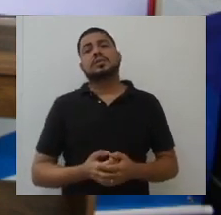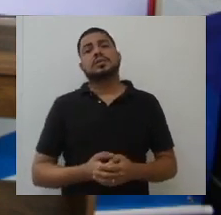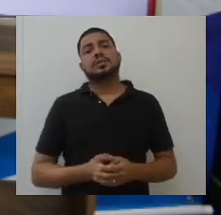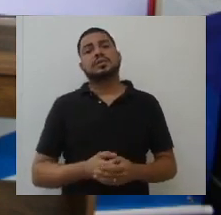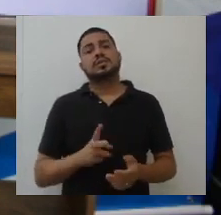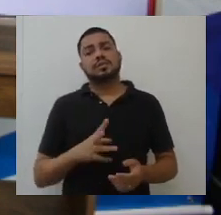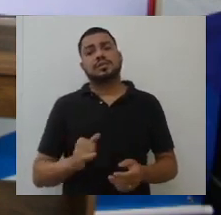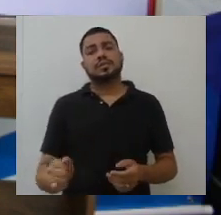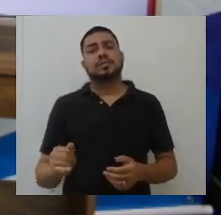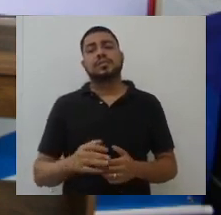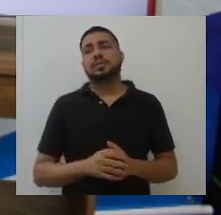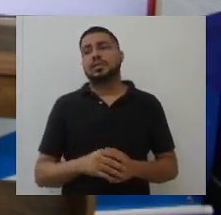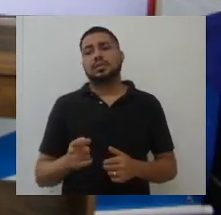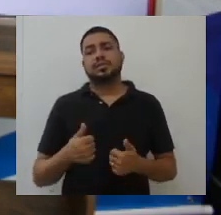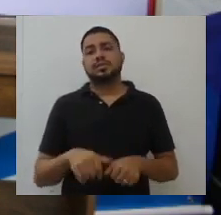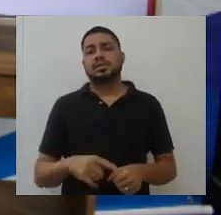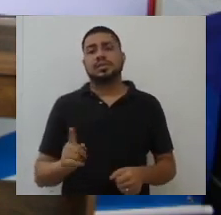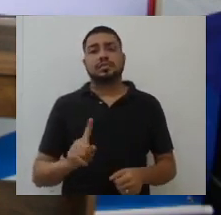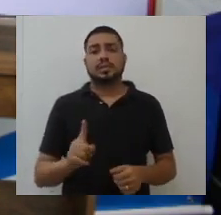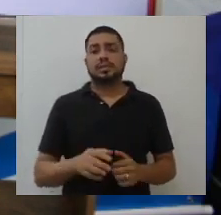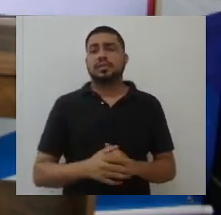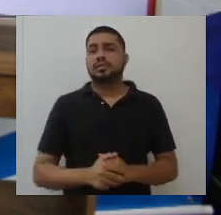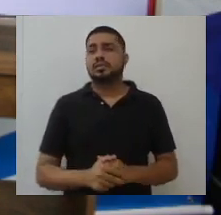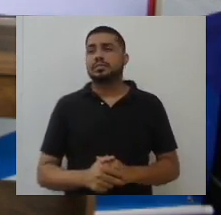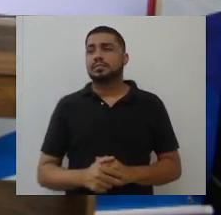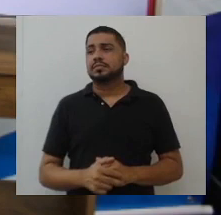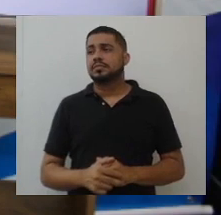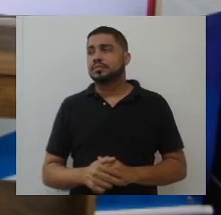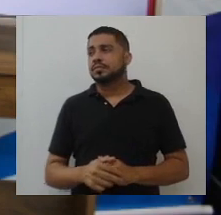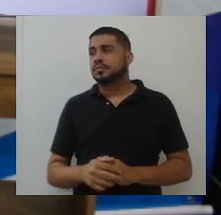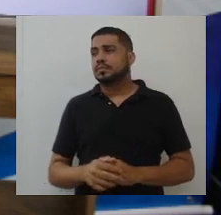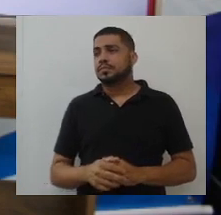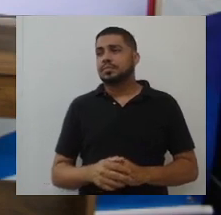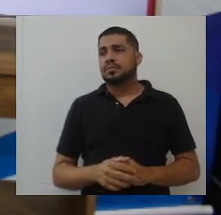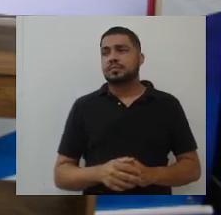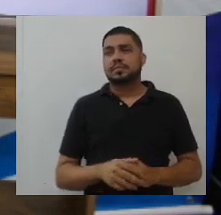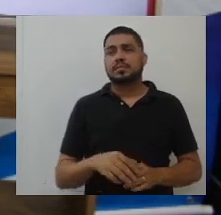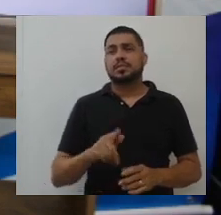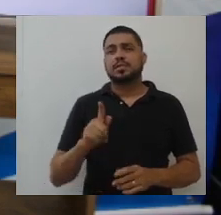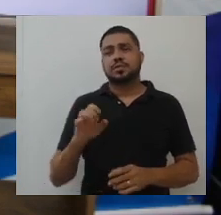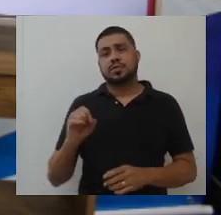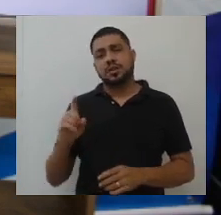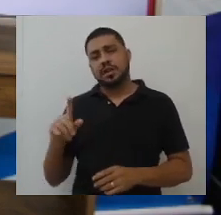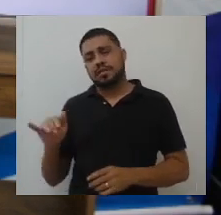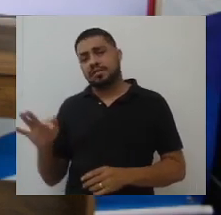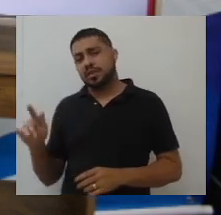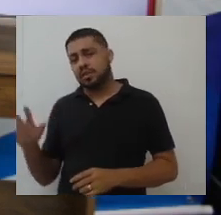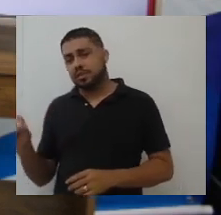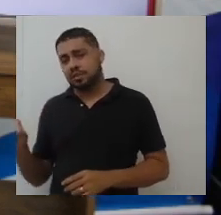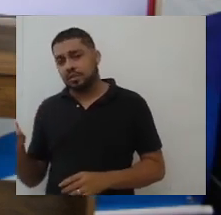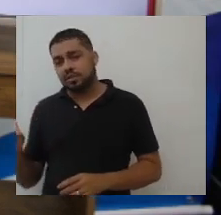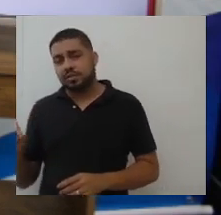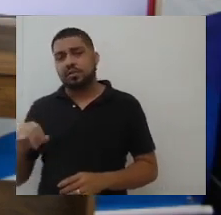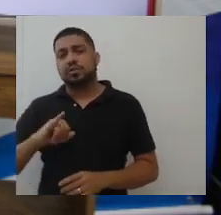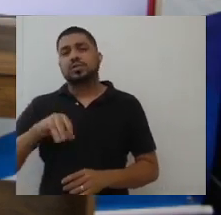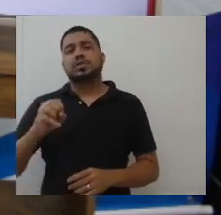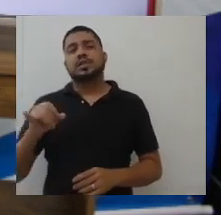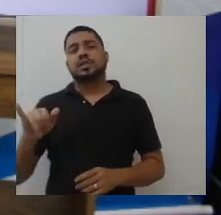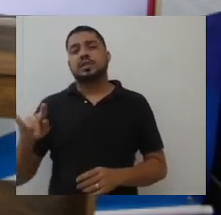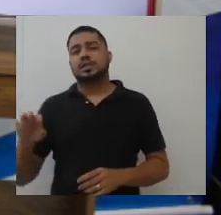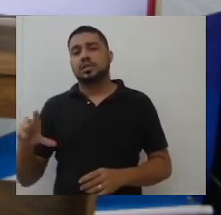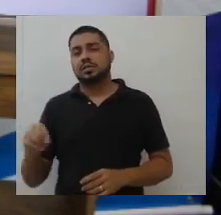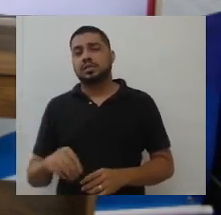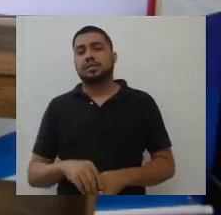que ele não fica no negativo. Ana Clara. Good afternoon. Aqui quem fala é José Hilton, do terceiro